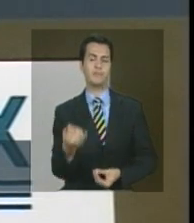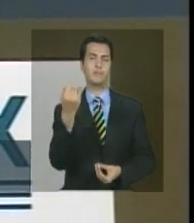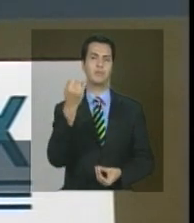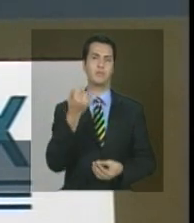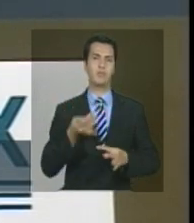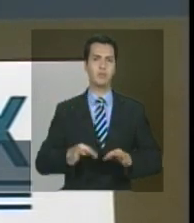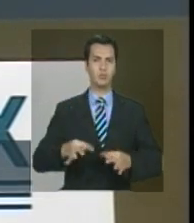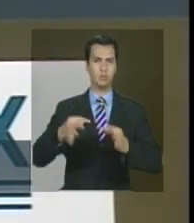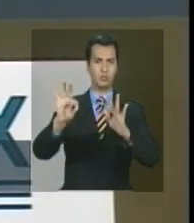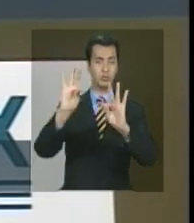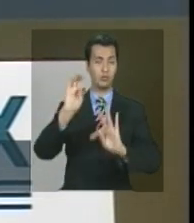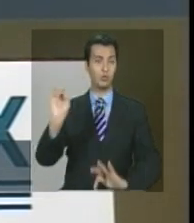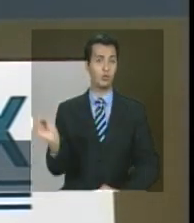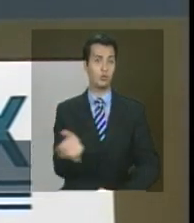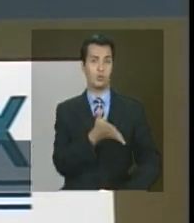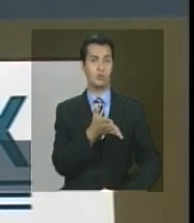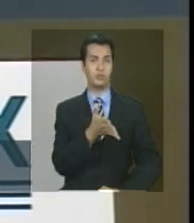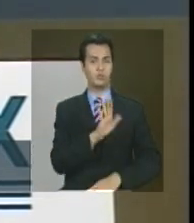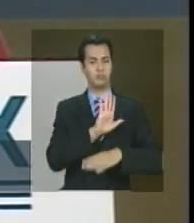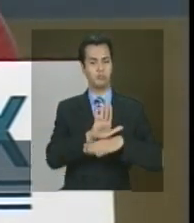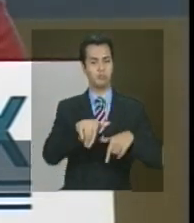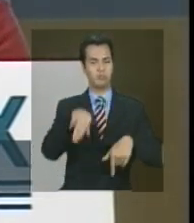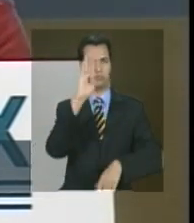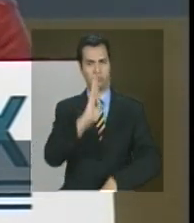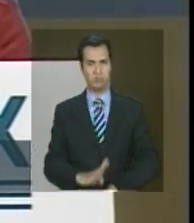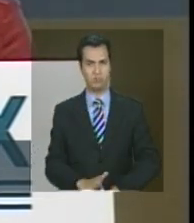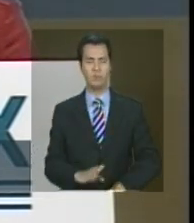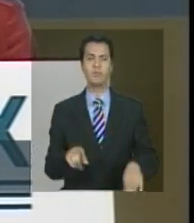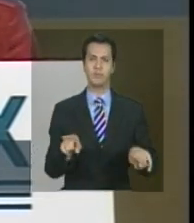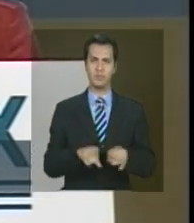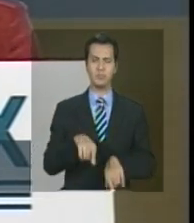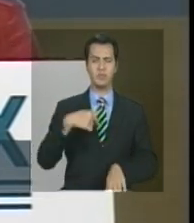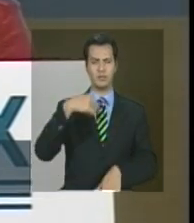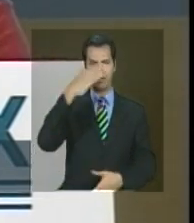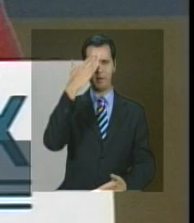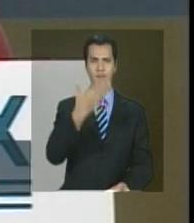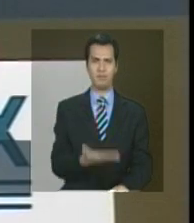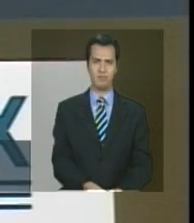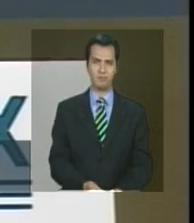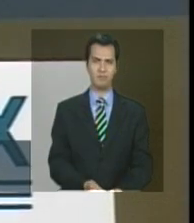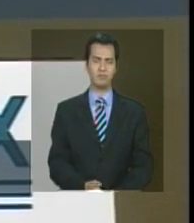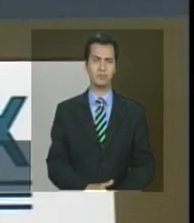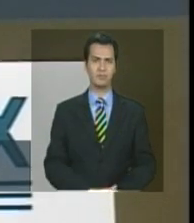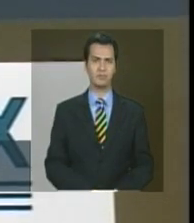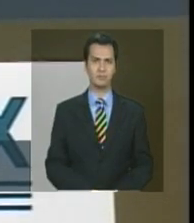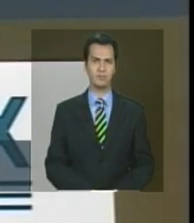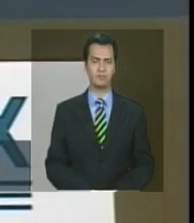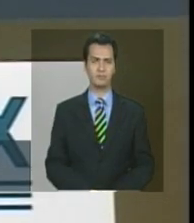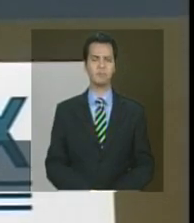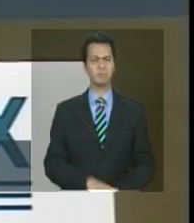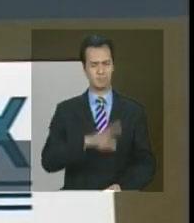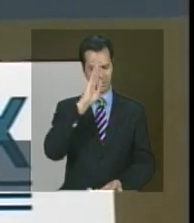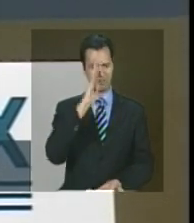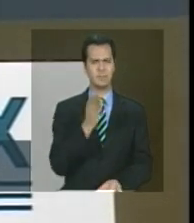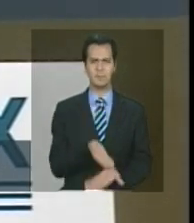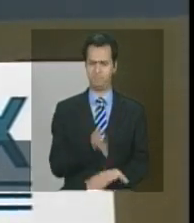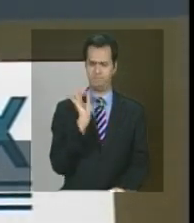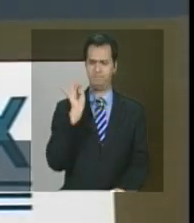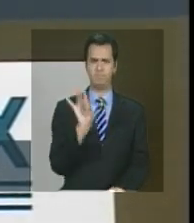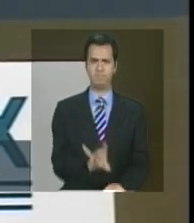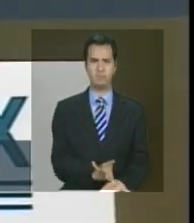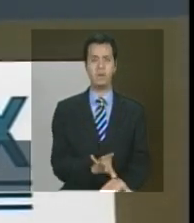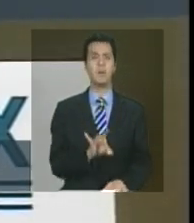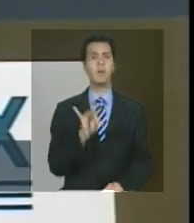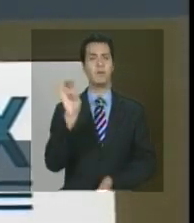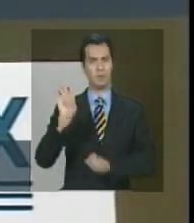geração para o Brasil. E estou certa que, sem sombra de dúvida, a Petrobras já provou